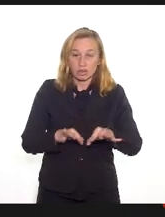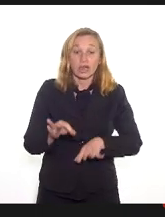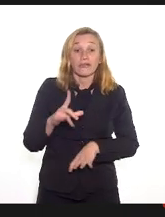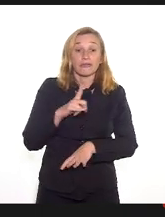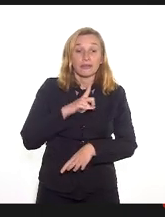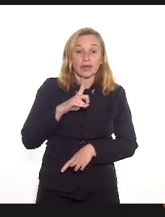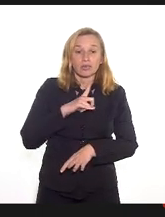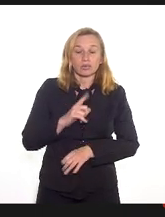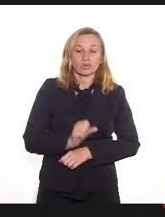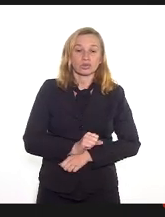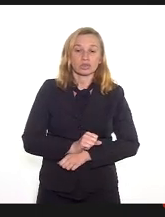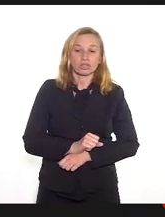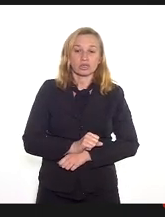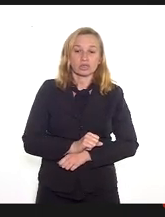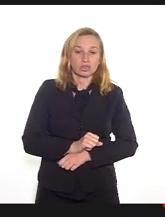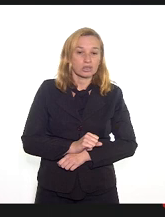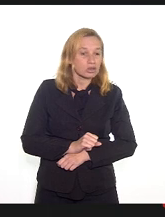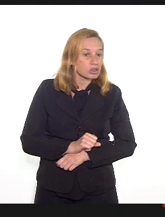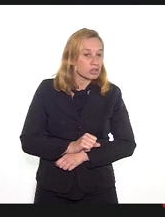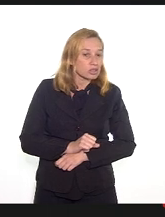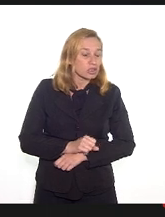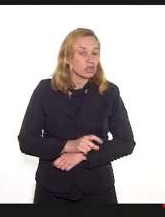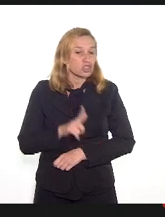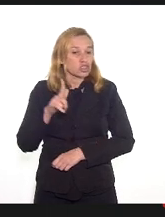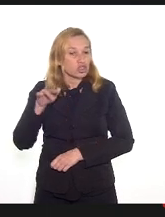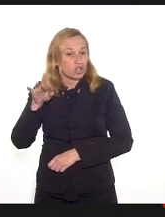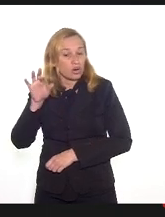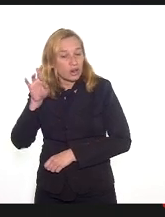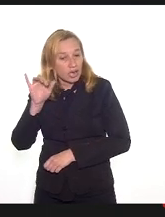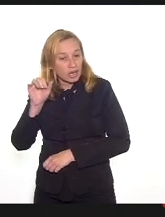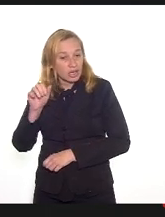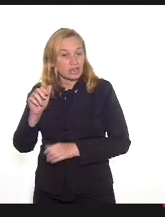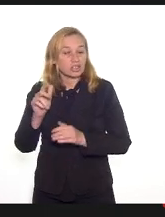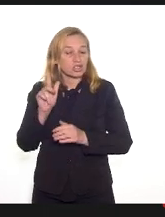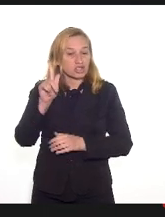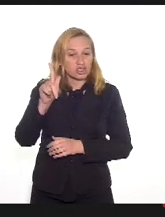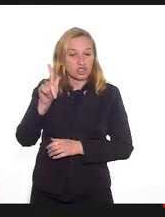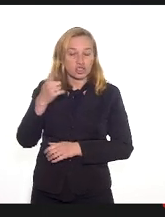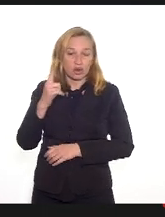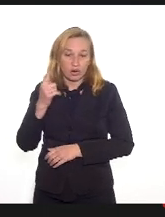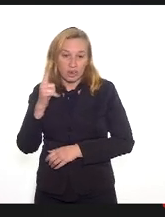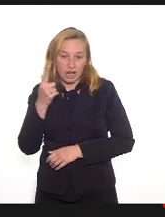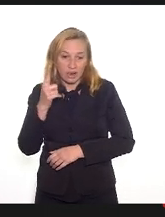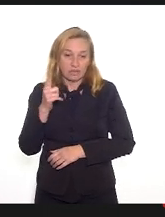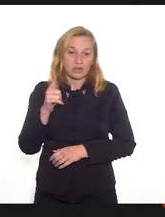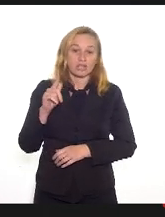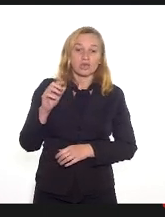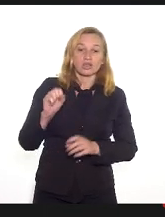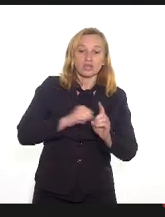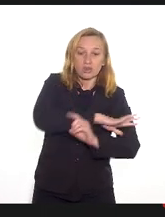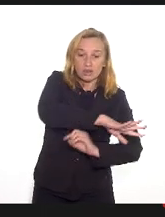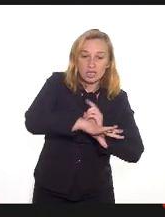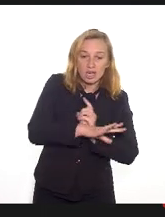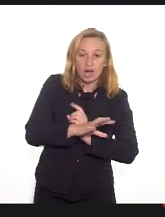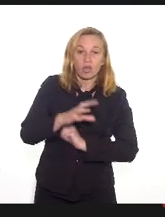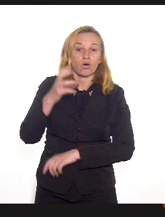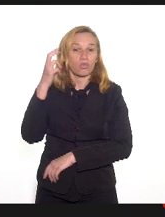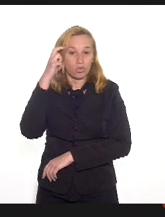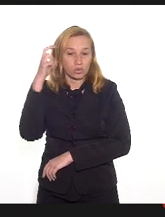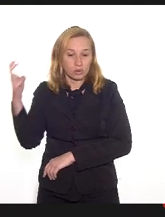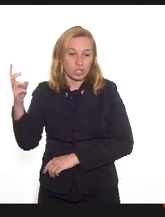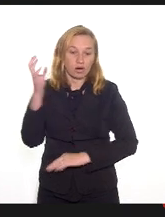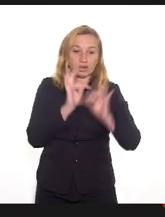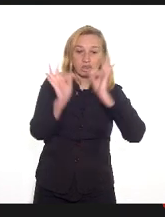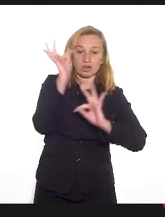temos proximidades geográficas, sociais, institucionais, culturais e tecnológicas entre os